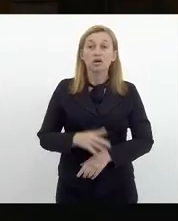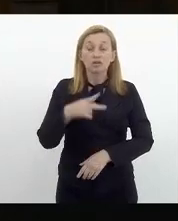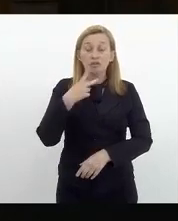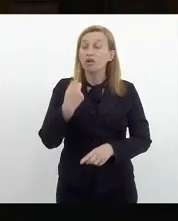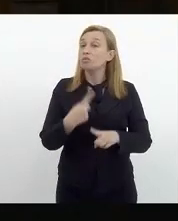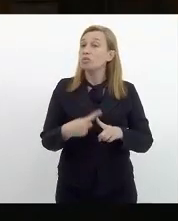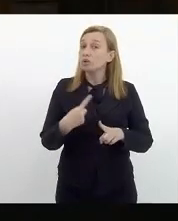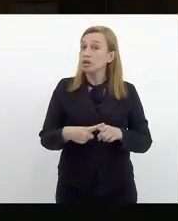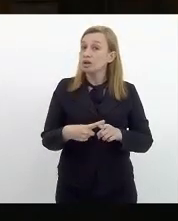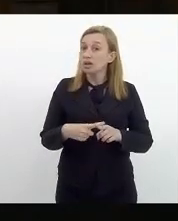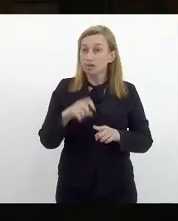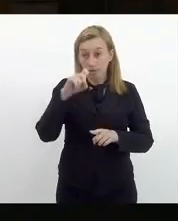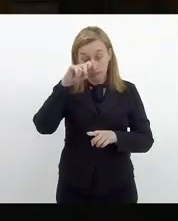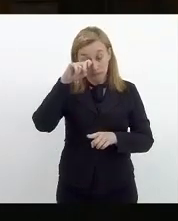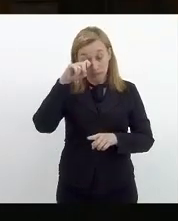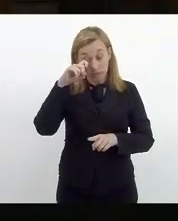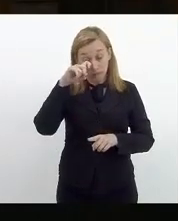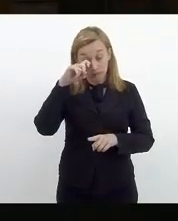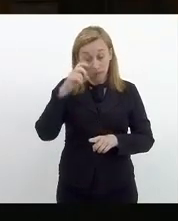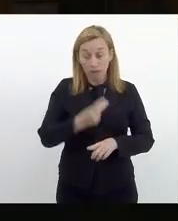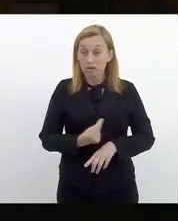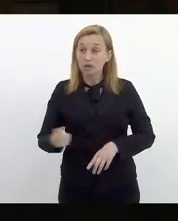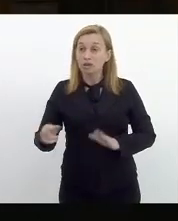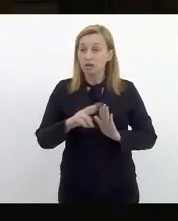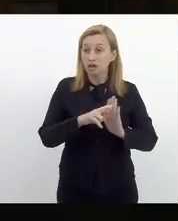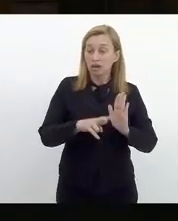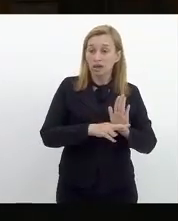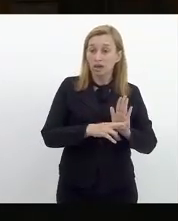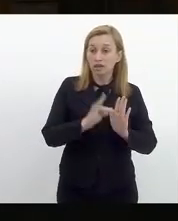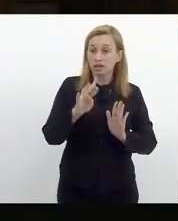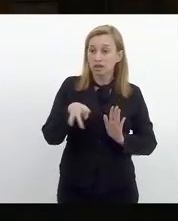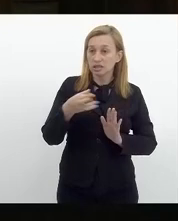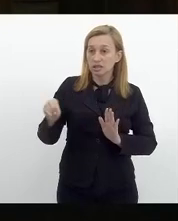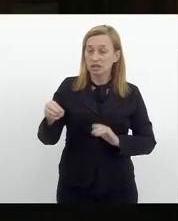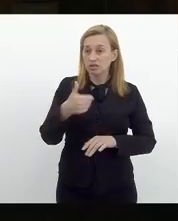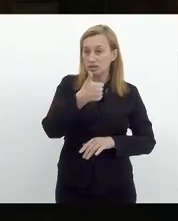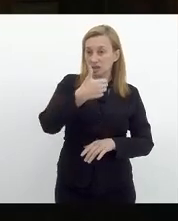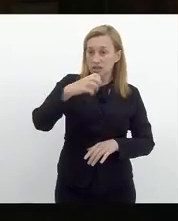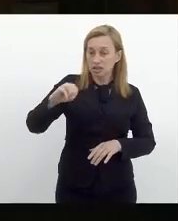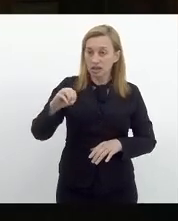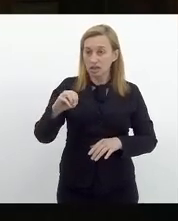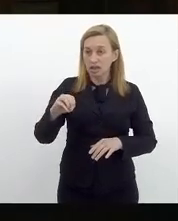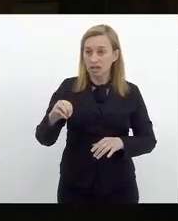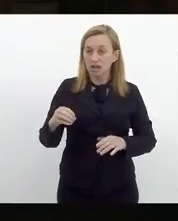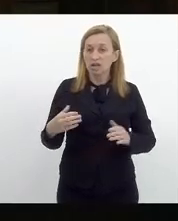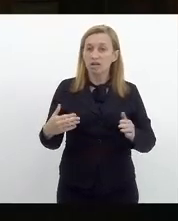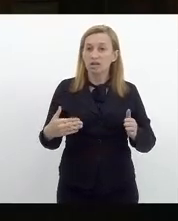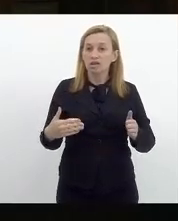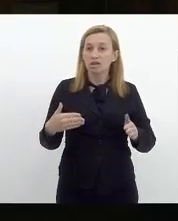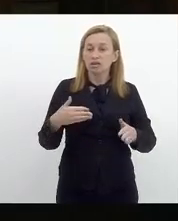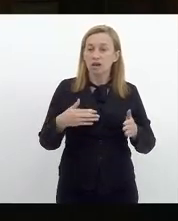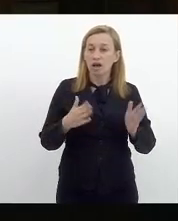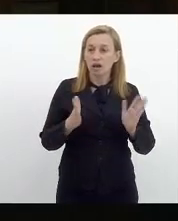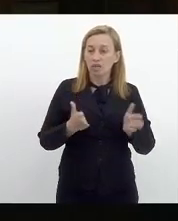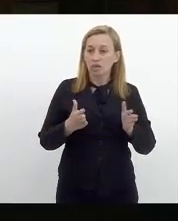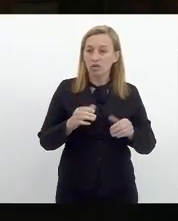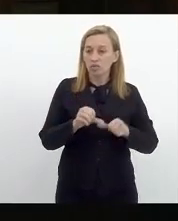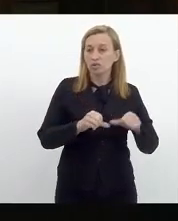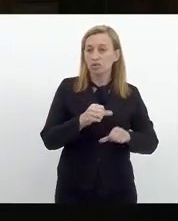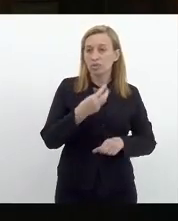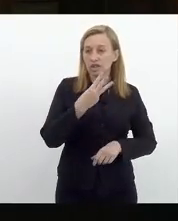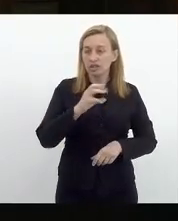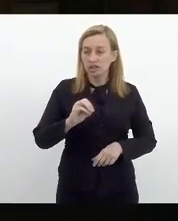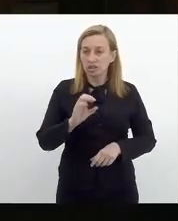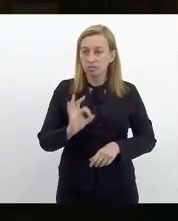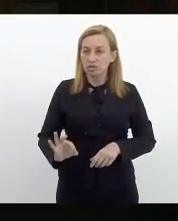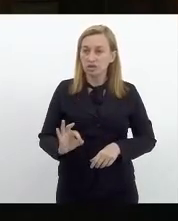falo isso porque embora a gente tenha saído da regra de transição de 100 porcento para trinta por cento hoje segundo as regras da